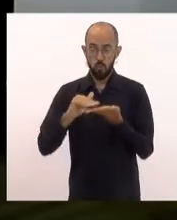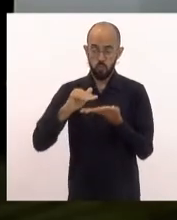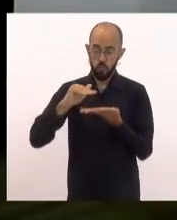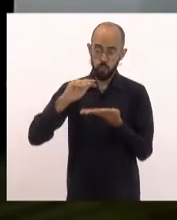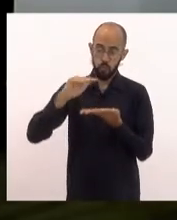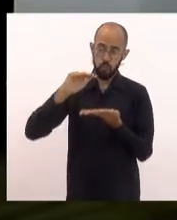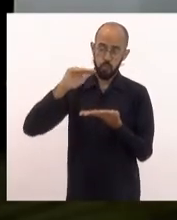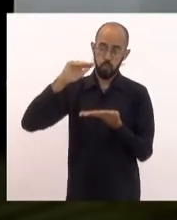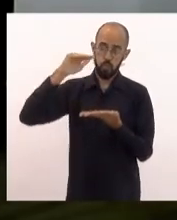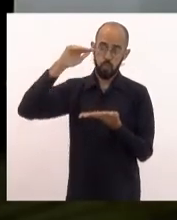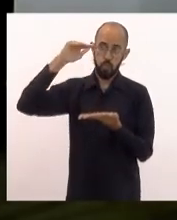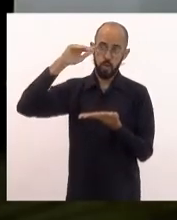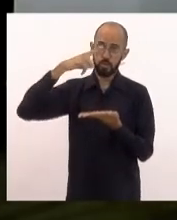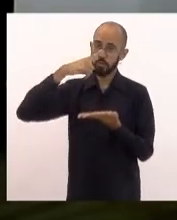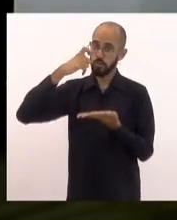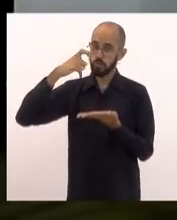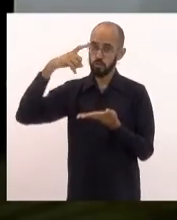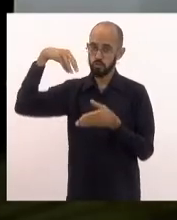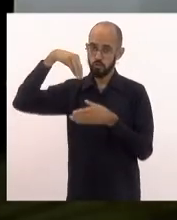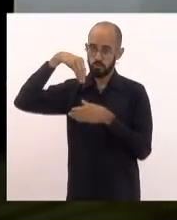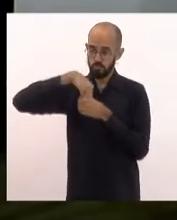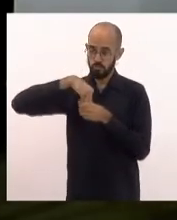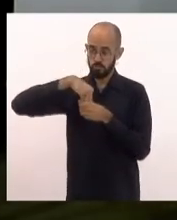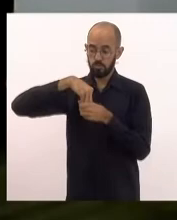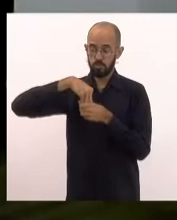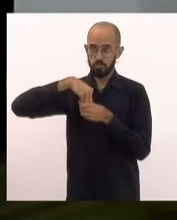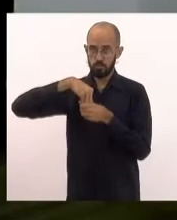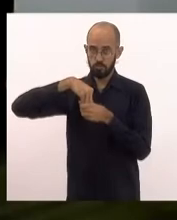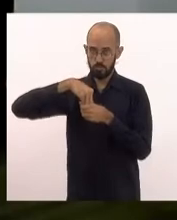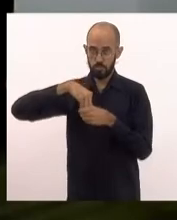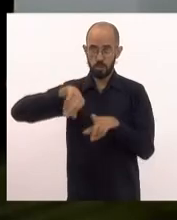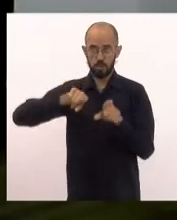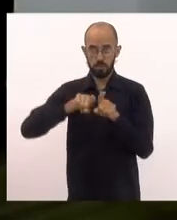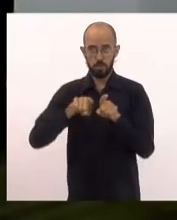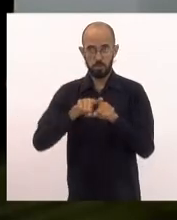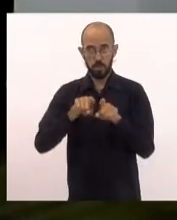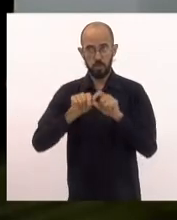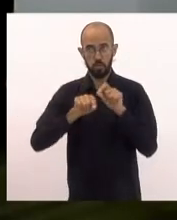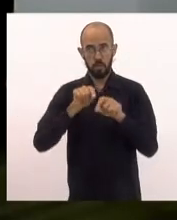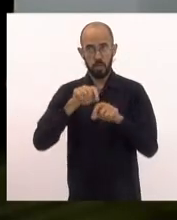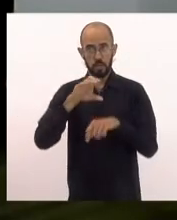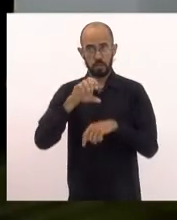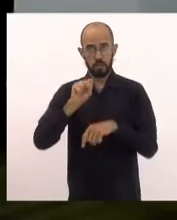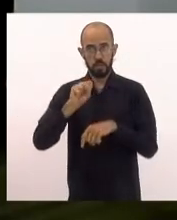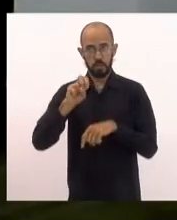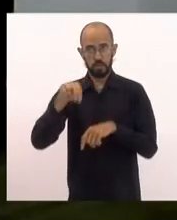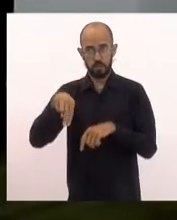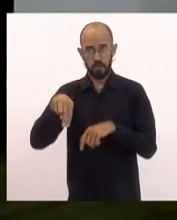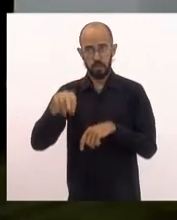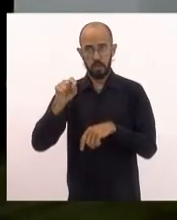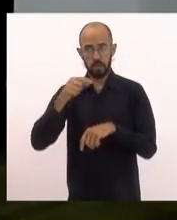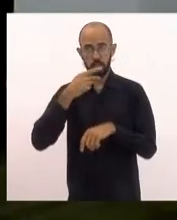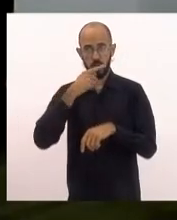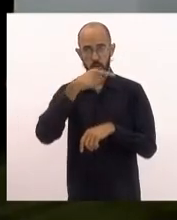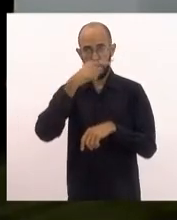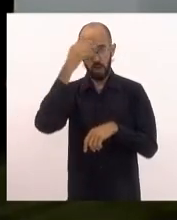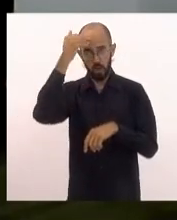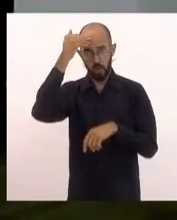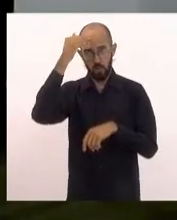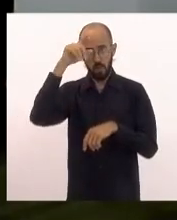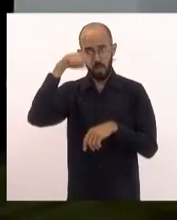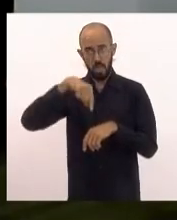altura de escória que fica no pátio. E não só isso, a CSN ocupou uma grande parte da